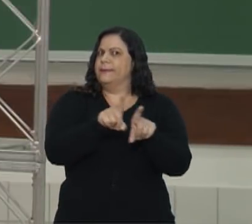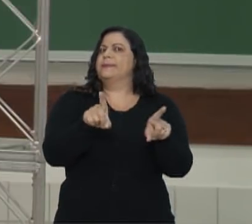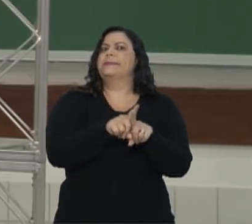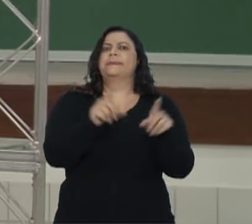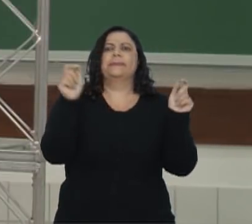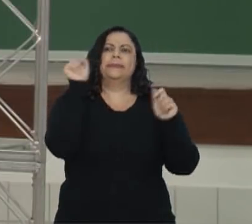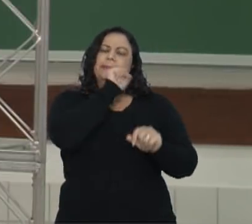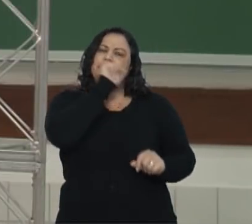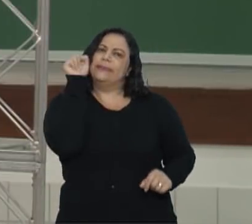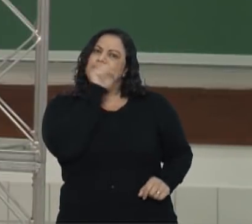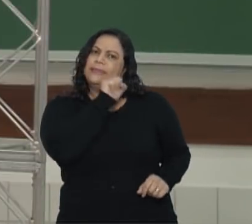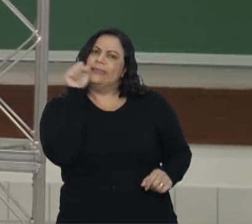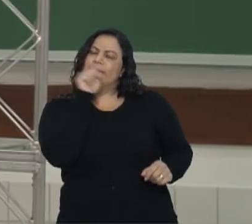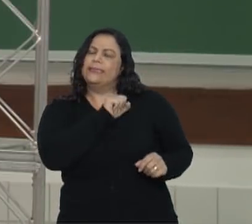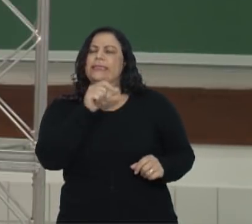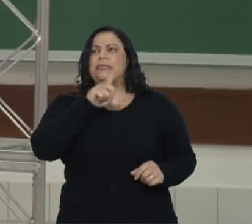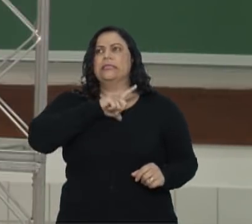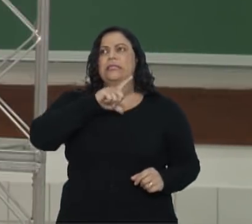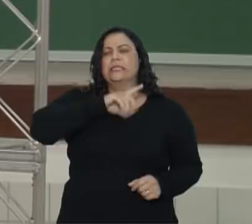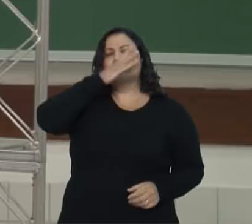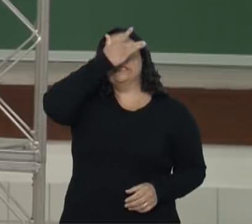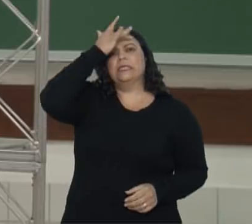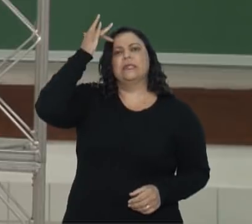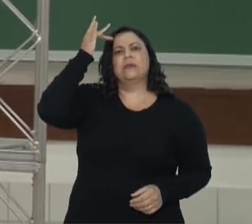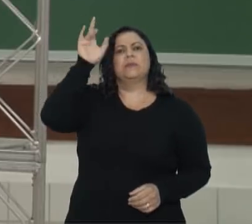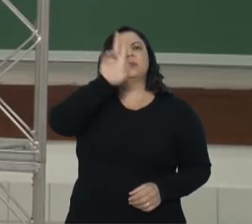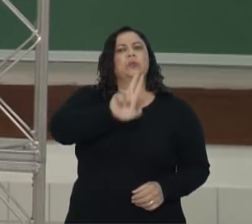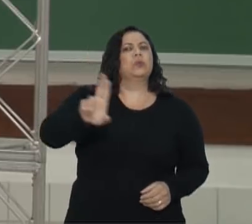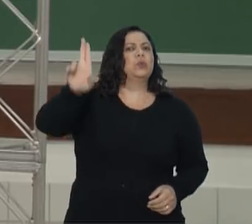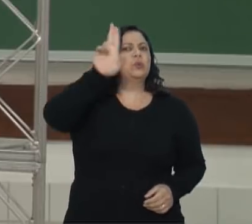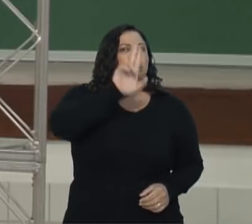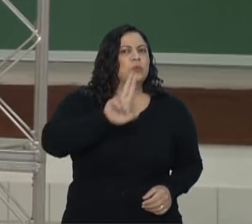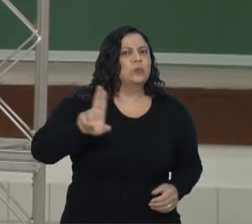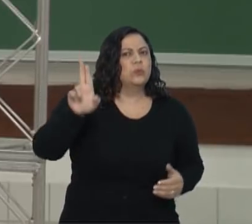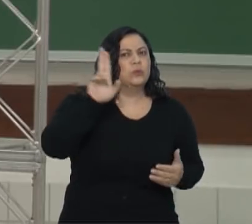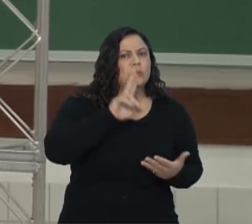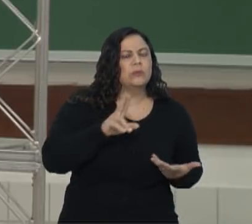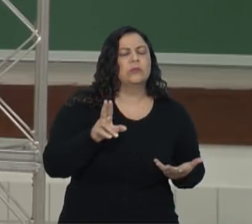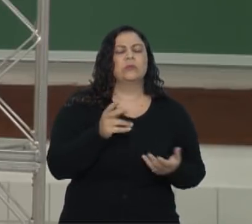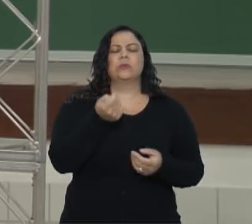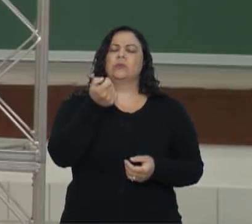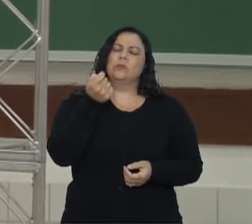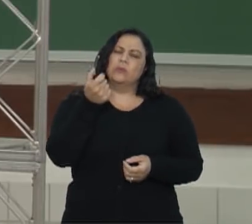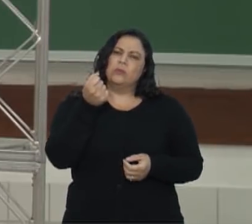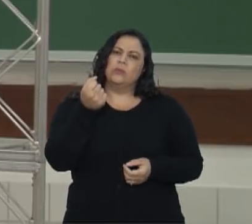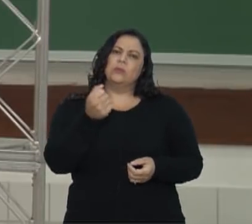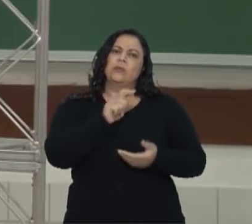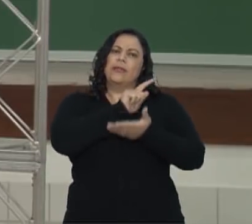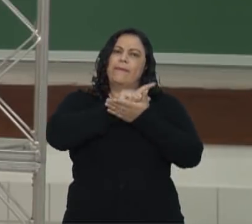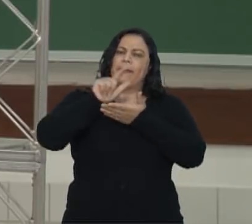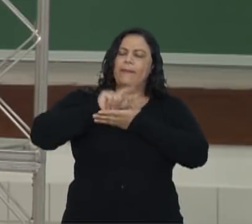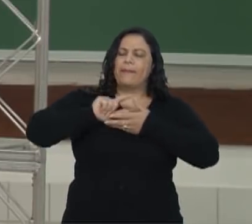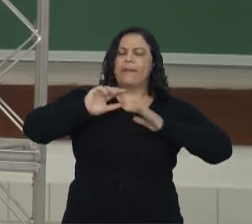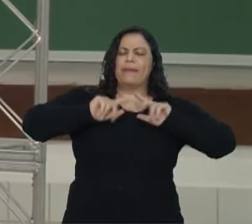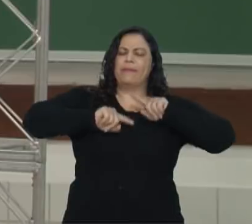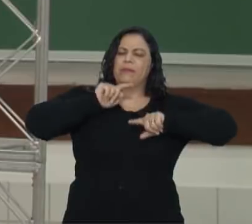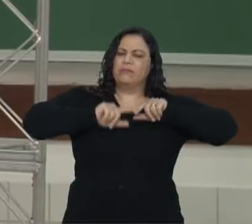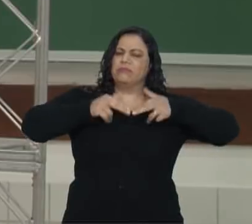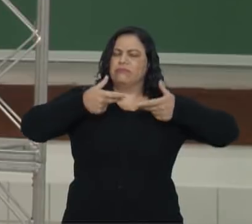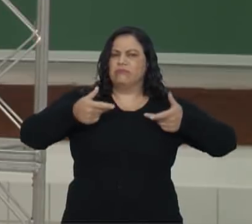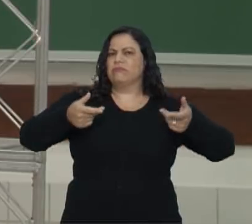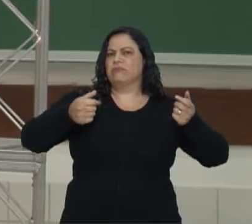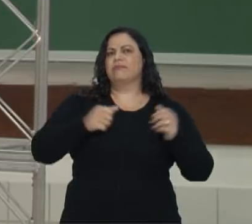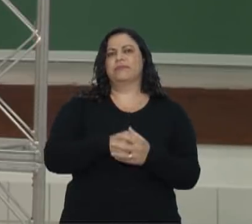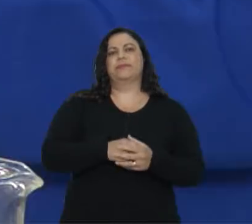na escovação. Tem pessoas que usam algum pouquinho para questões de limpeza de materiais, objetos. Então, é comum que a gente